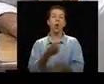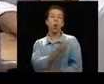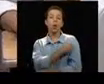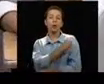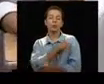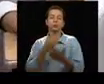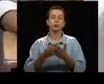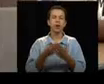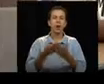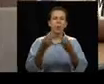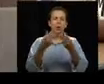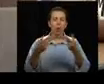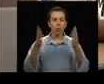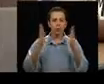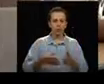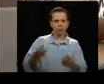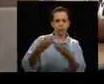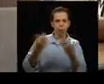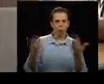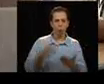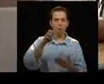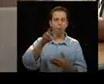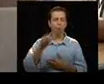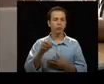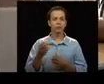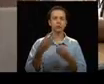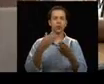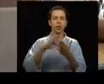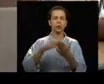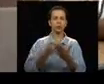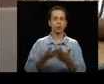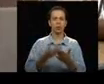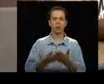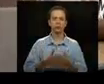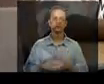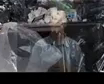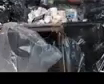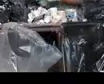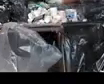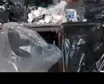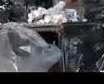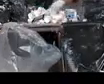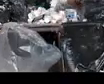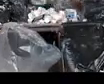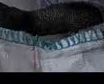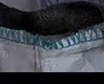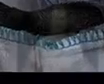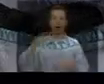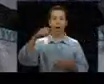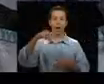entendeu? Eu fiz até a 8ª série e muita coisa daqui não foi ensinado na escola.